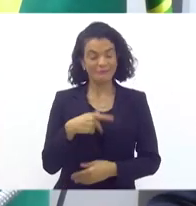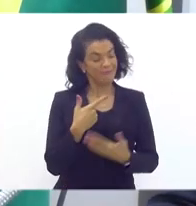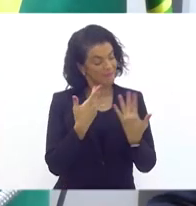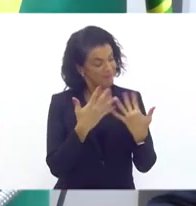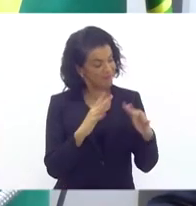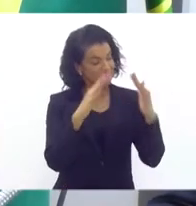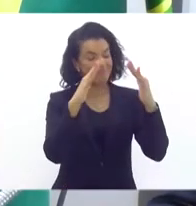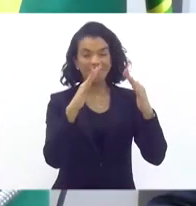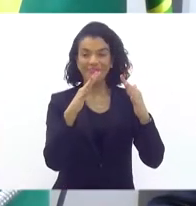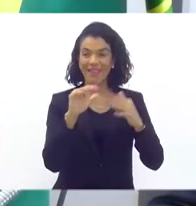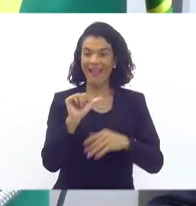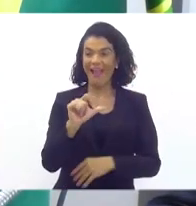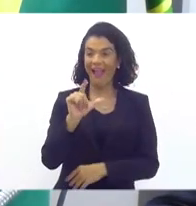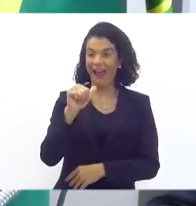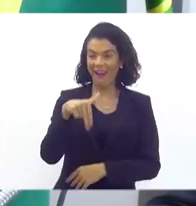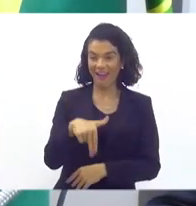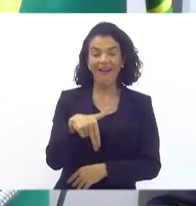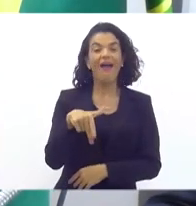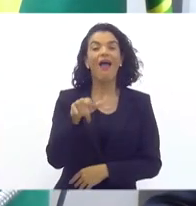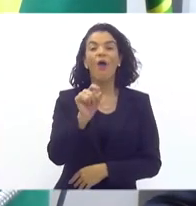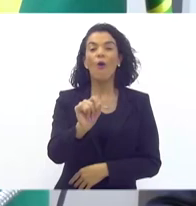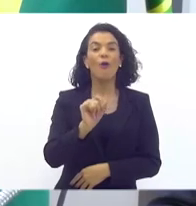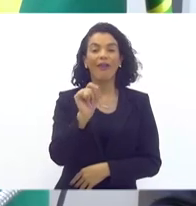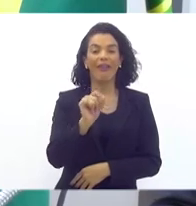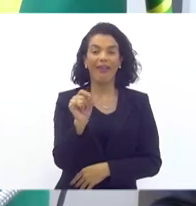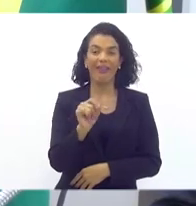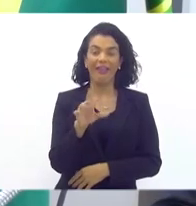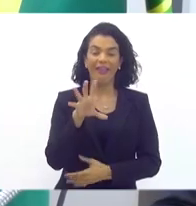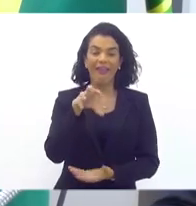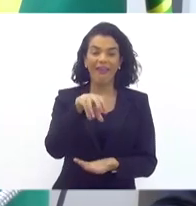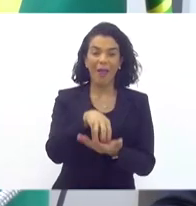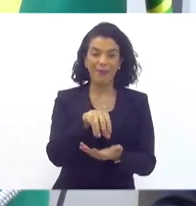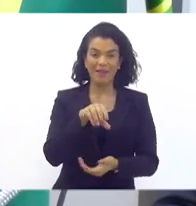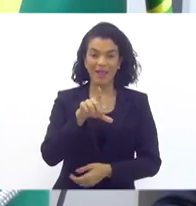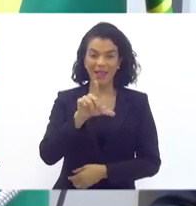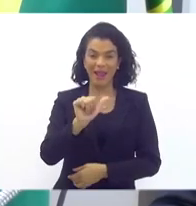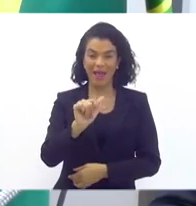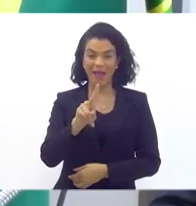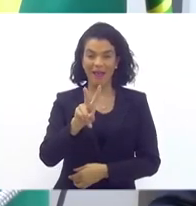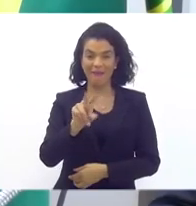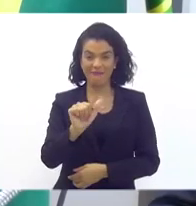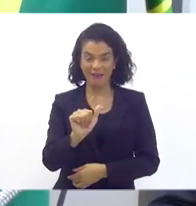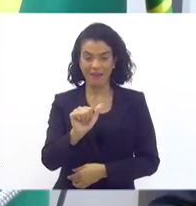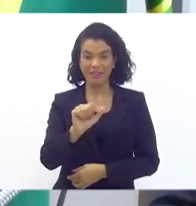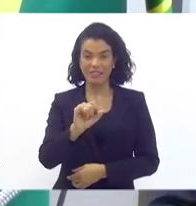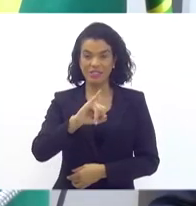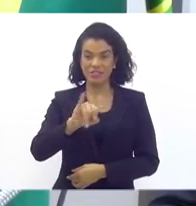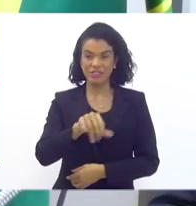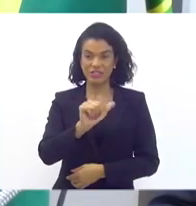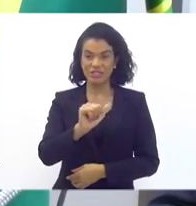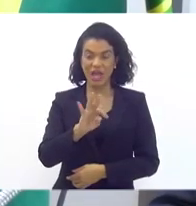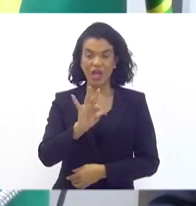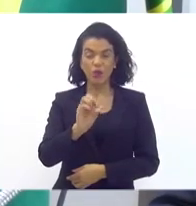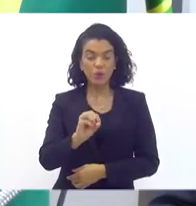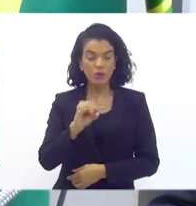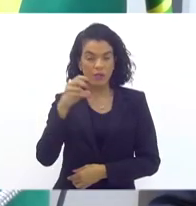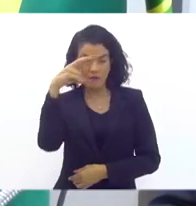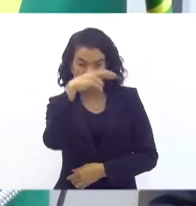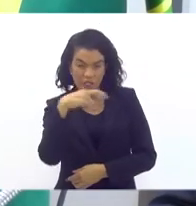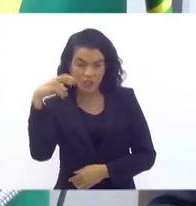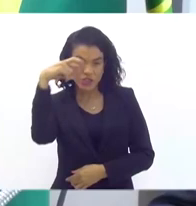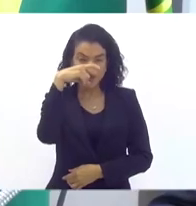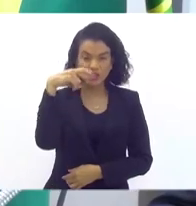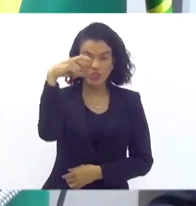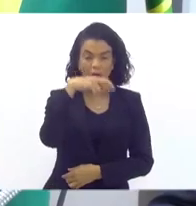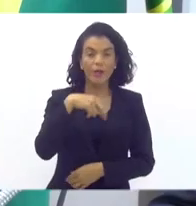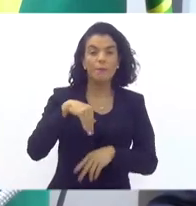Alan Lopes ganhou o apelido de gabinete da lava jato no Rio de Janeiro é o gabinete que mais tem investigado mal feitos que